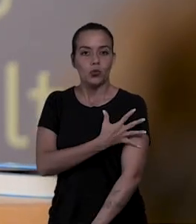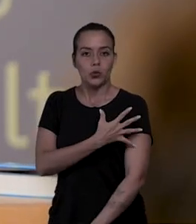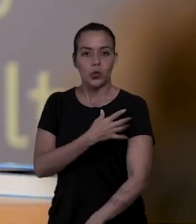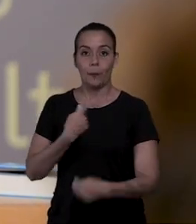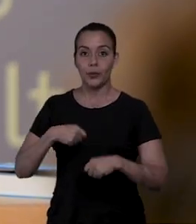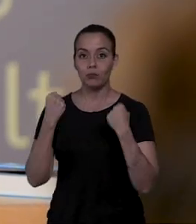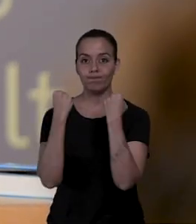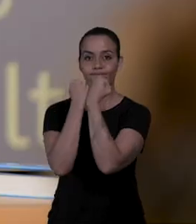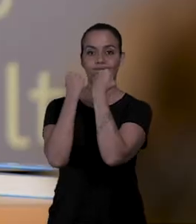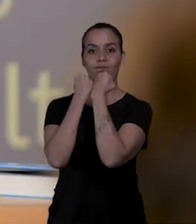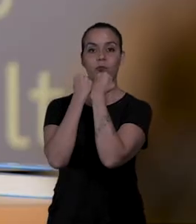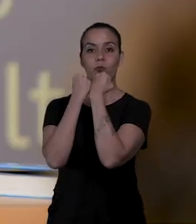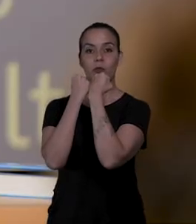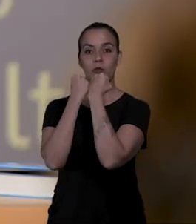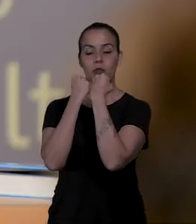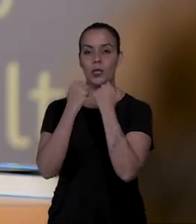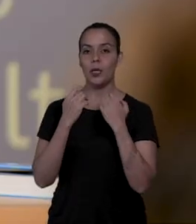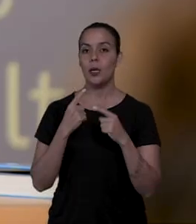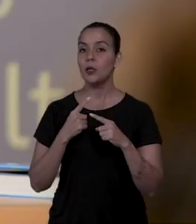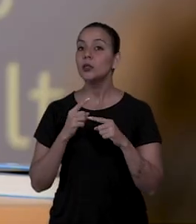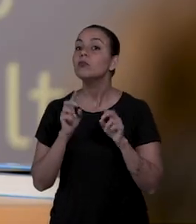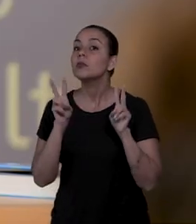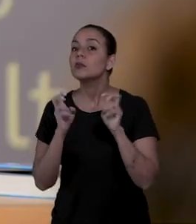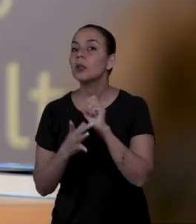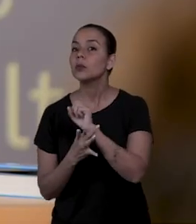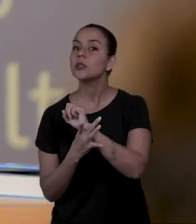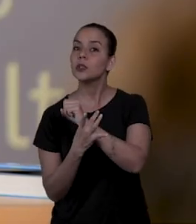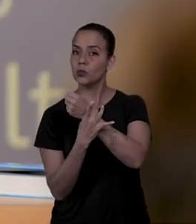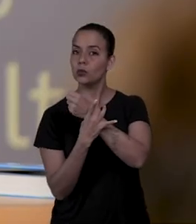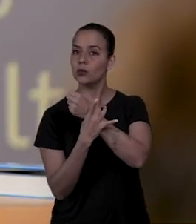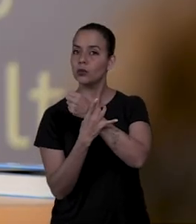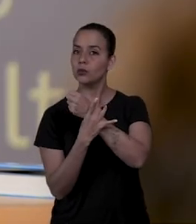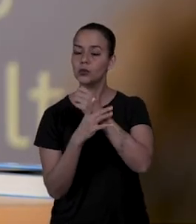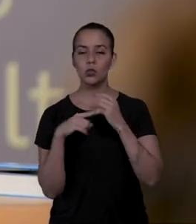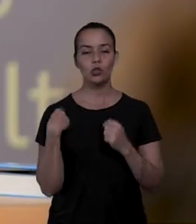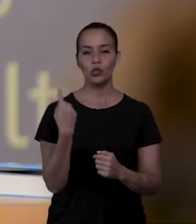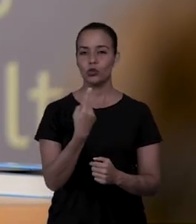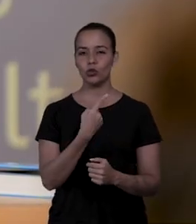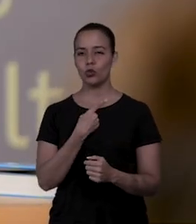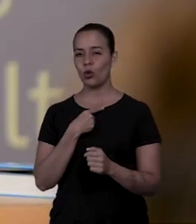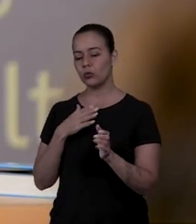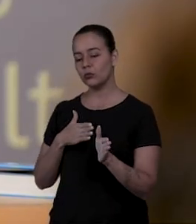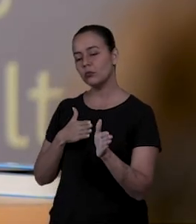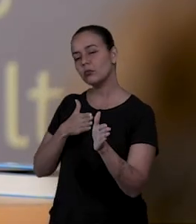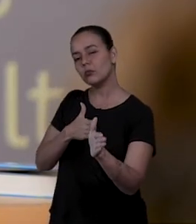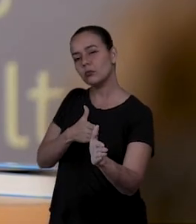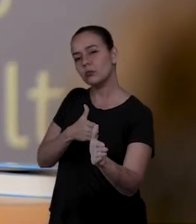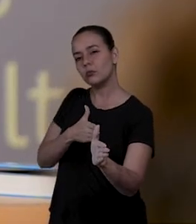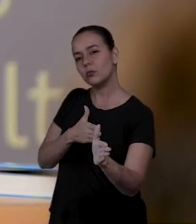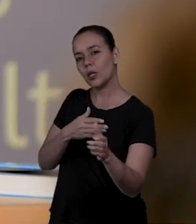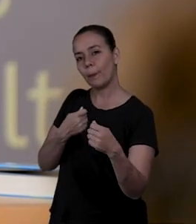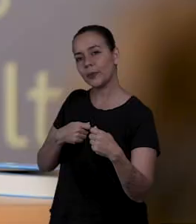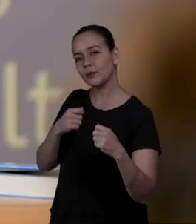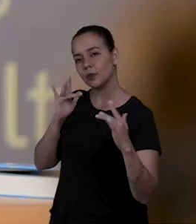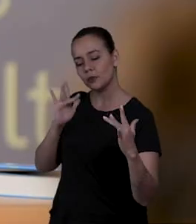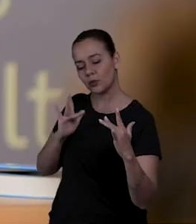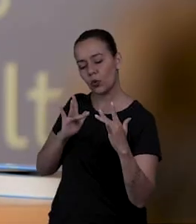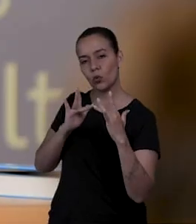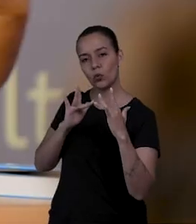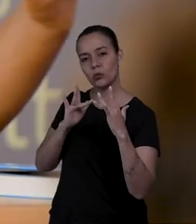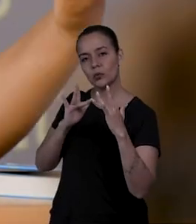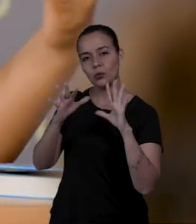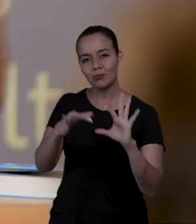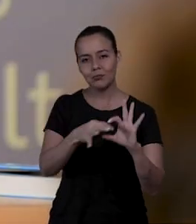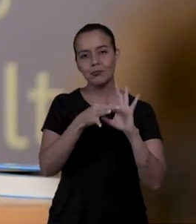autoproteção. Sob segurança, nós somos direcionadas e direcionados para conexão, vínculo,